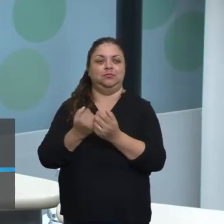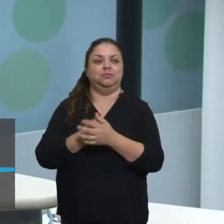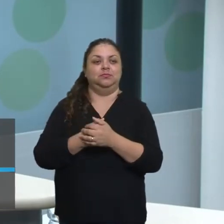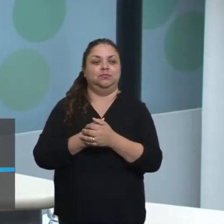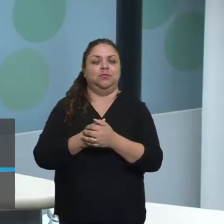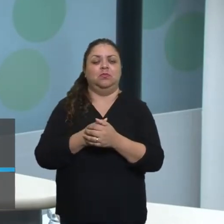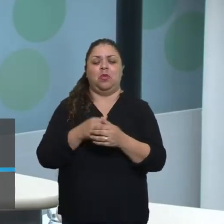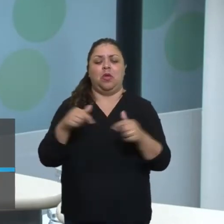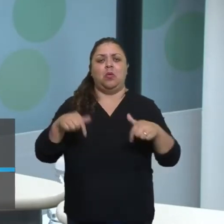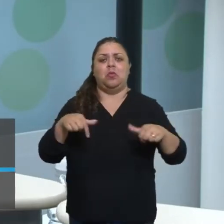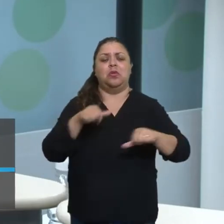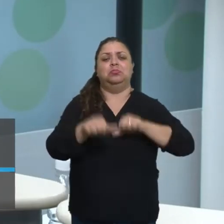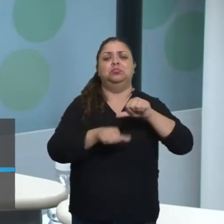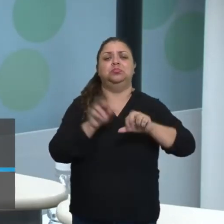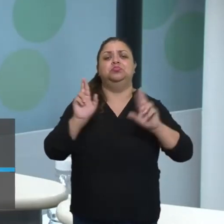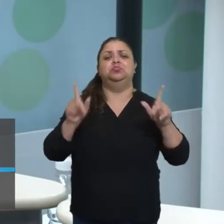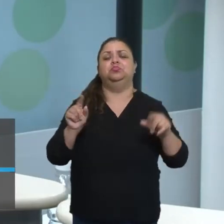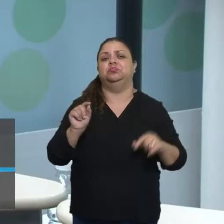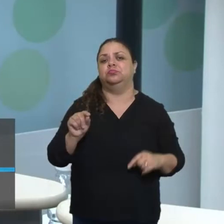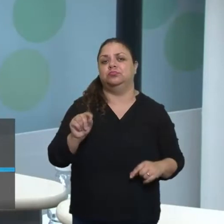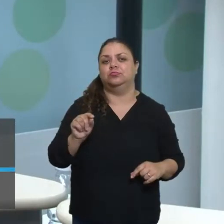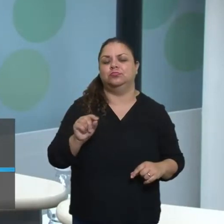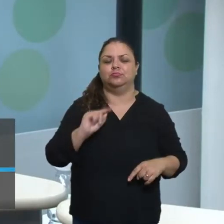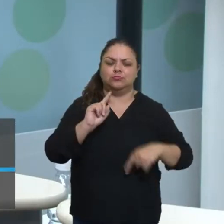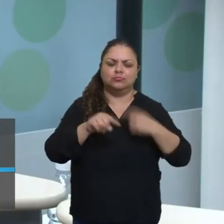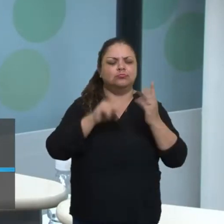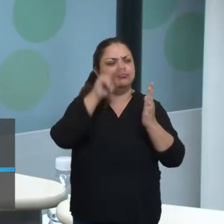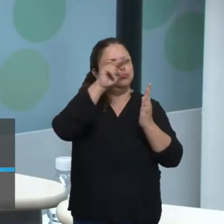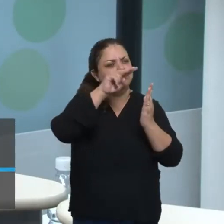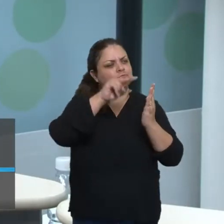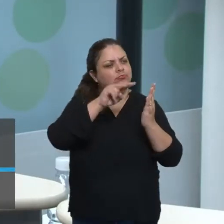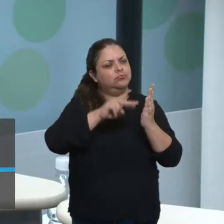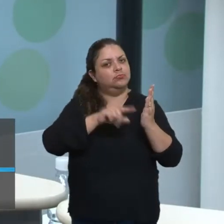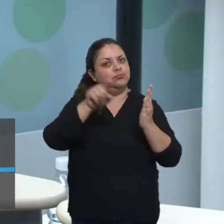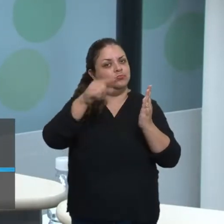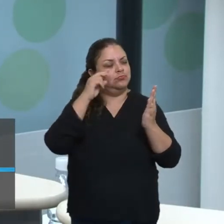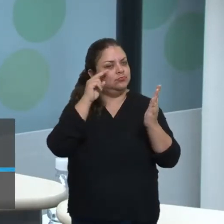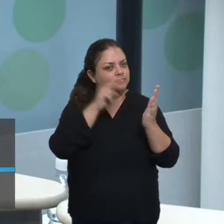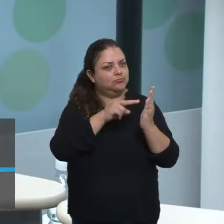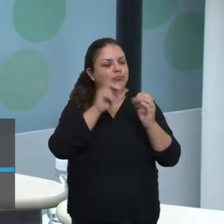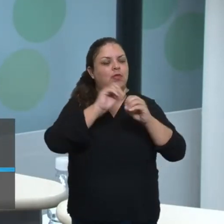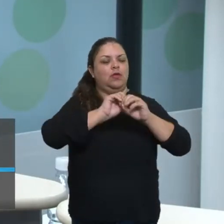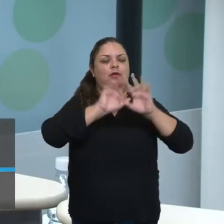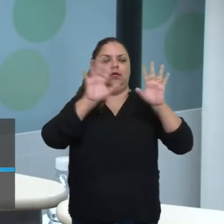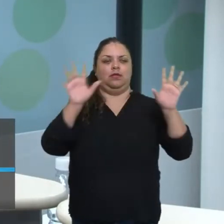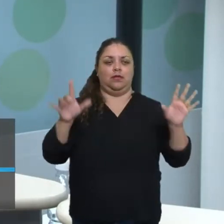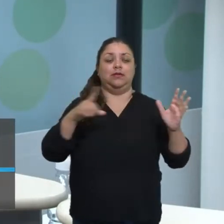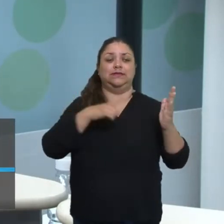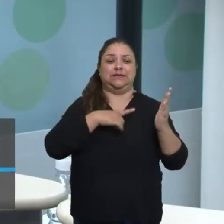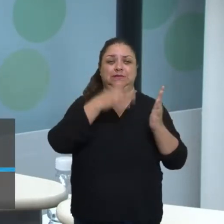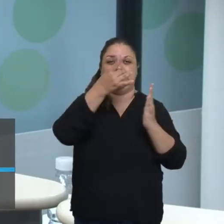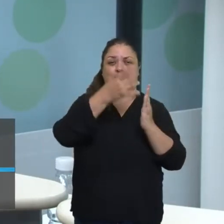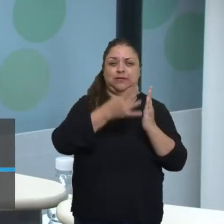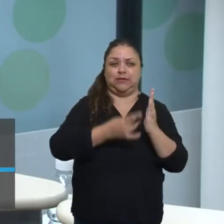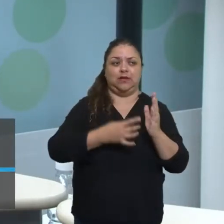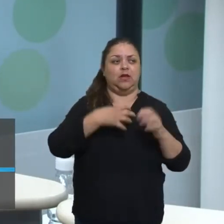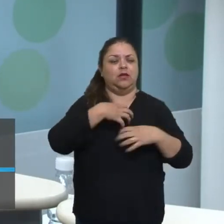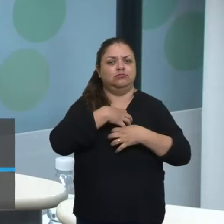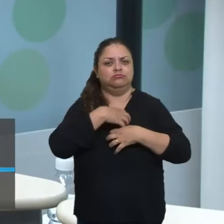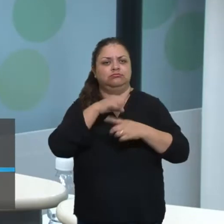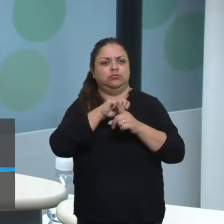nesse né Depois lendo com mais calma esse documento orientador vai ficar claro que lá trabalha a questão das competências socioemocionais